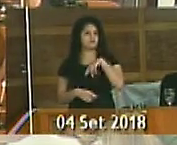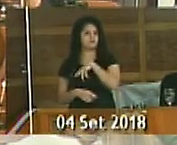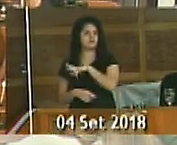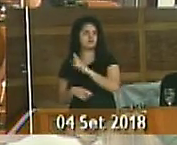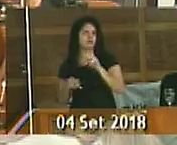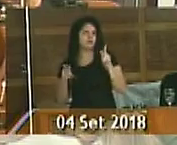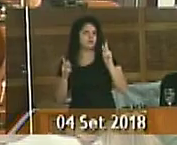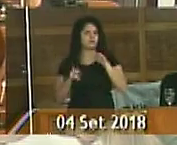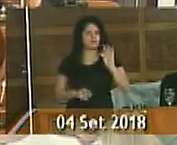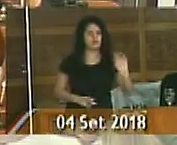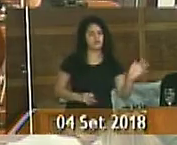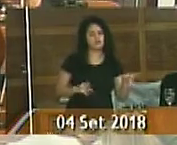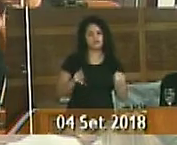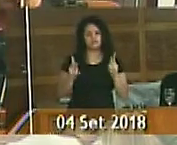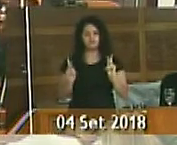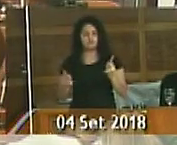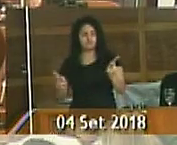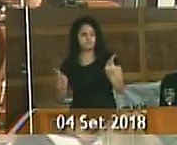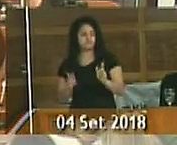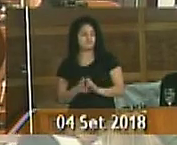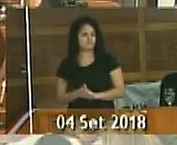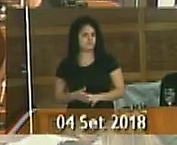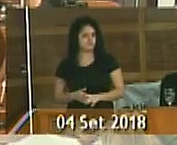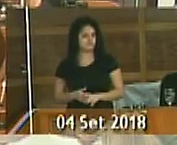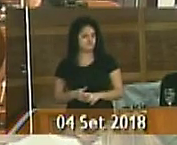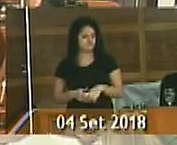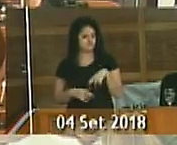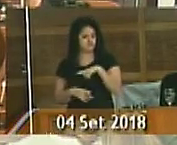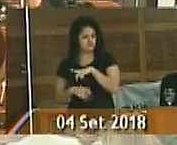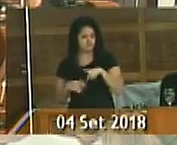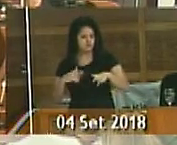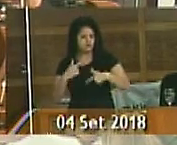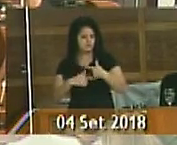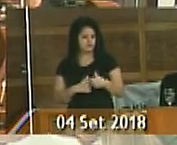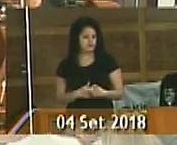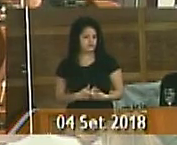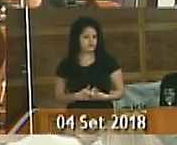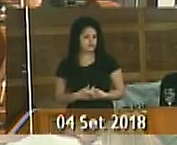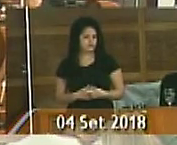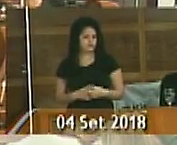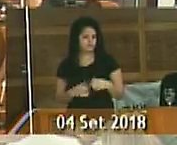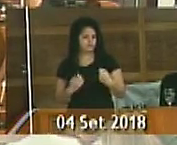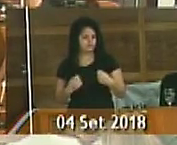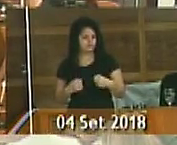do Frade, Parque Mambucaba, sua batalha aí pelas pessoas que tanto